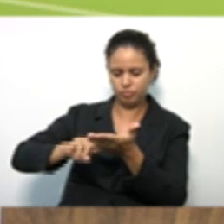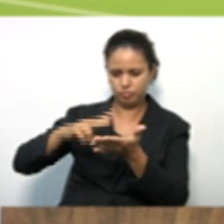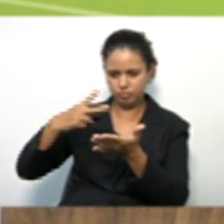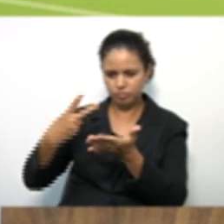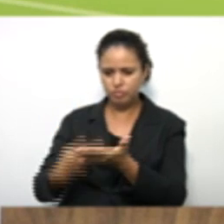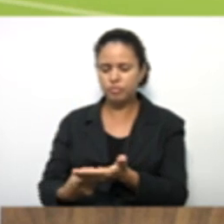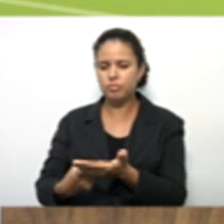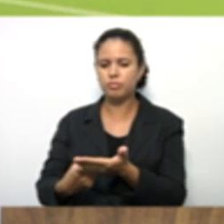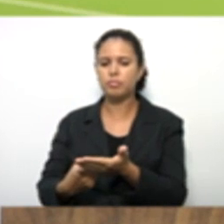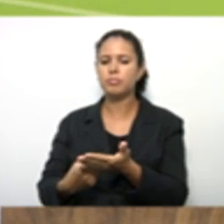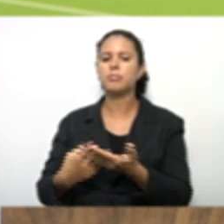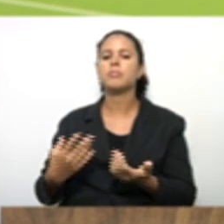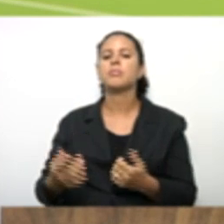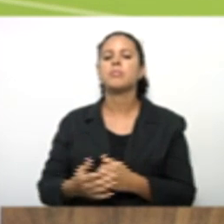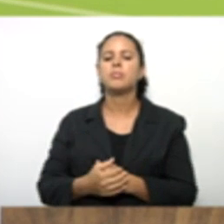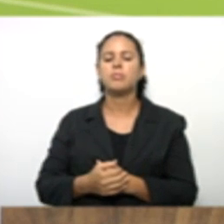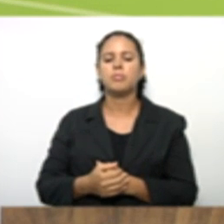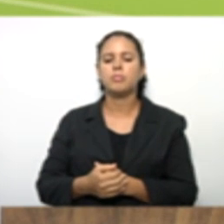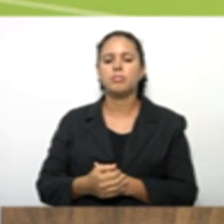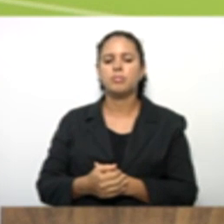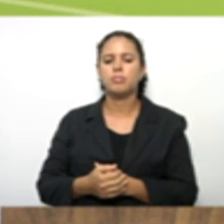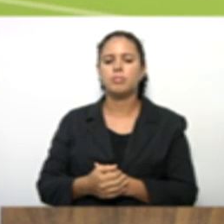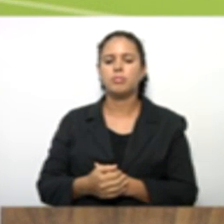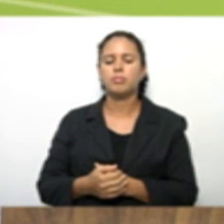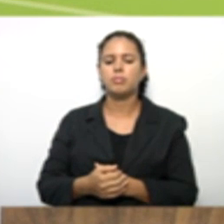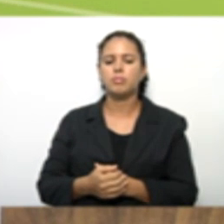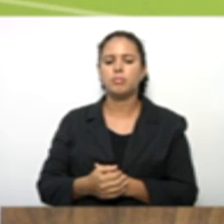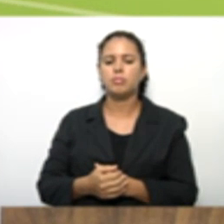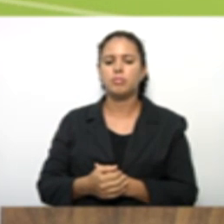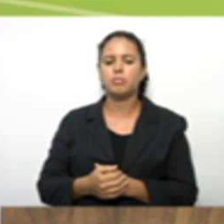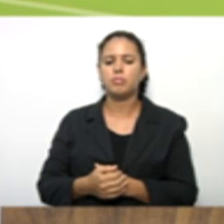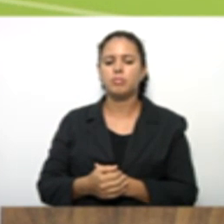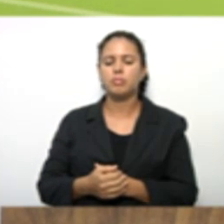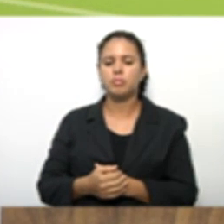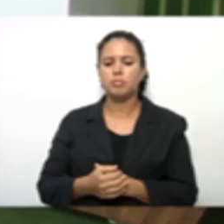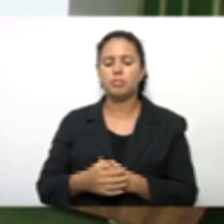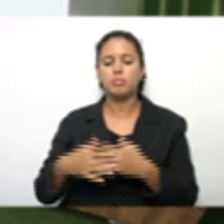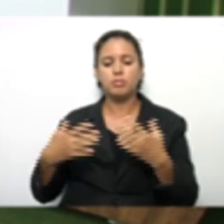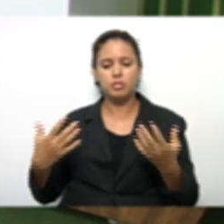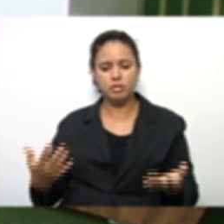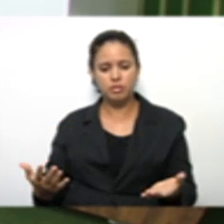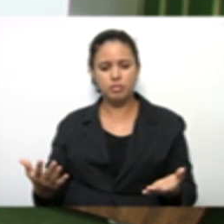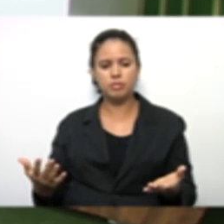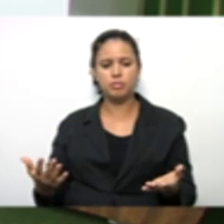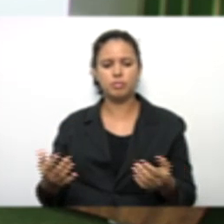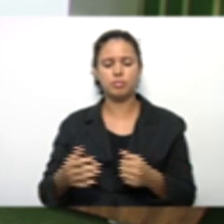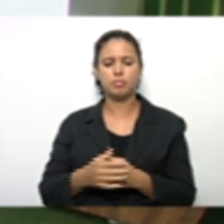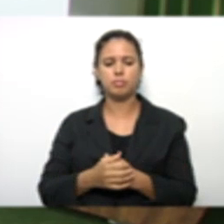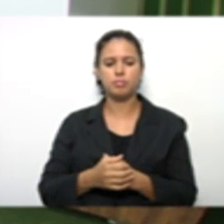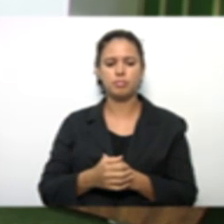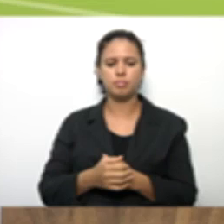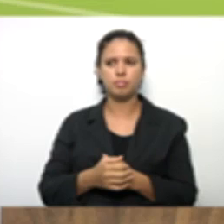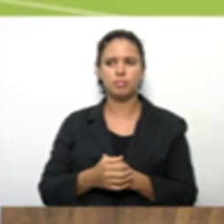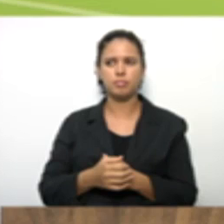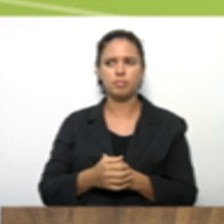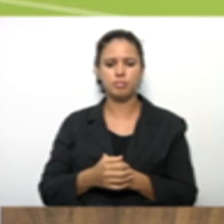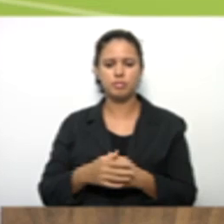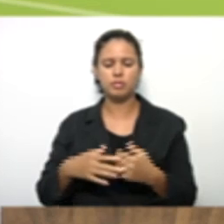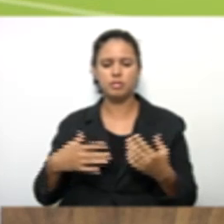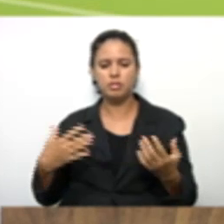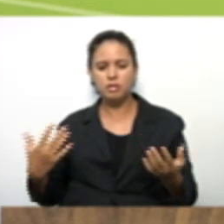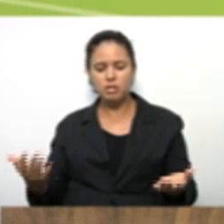temos com... Desculpe, professor, a duplicata duplicatas a receber é um de... É o que nós temos